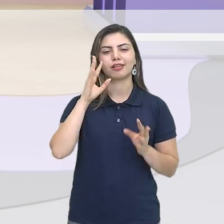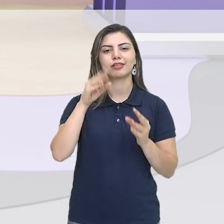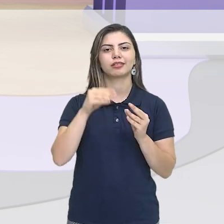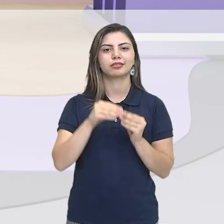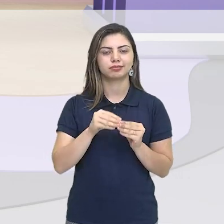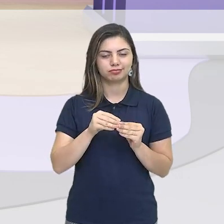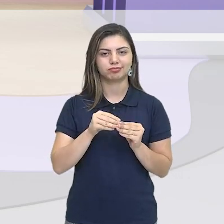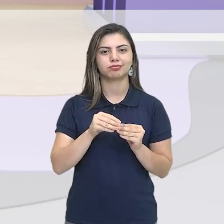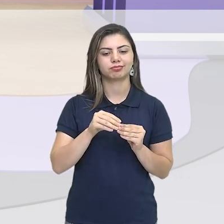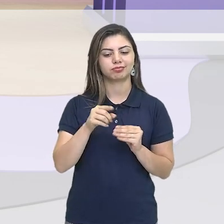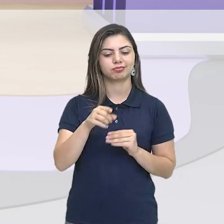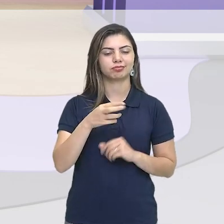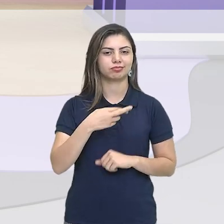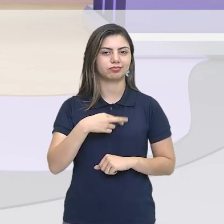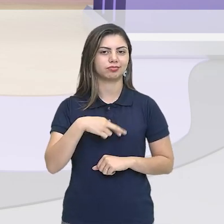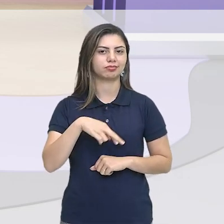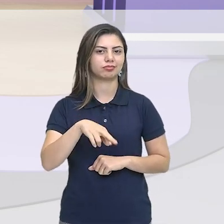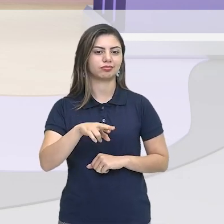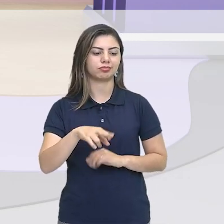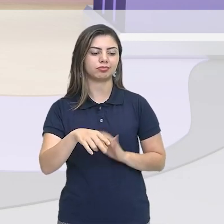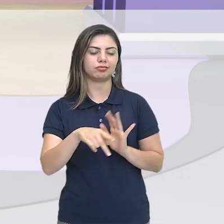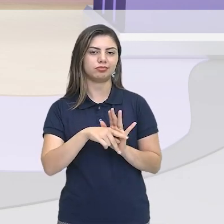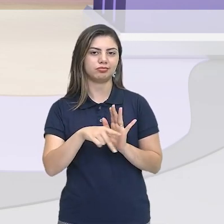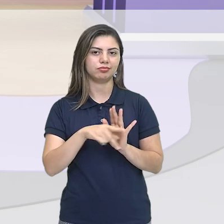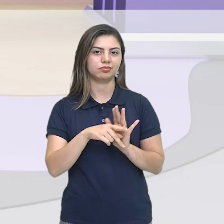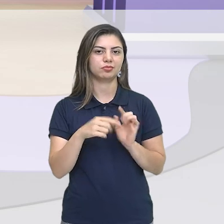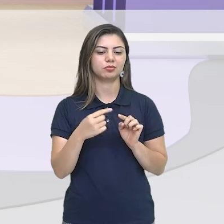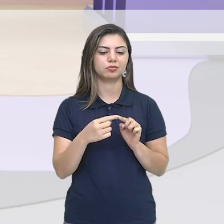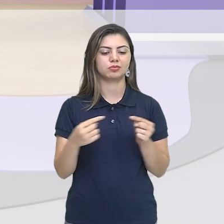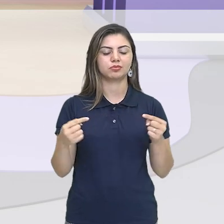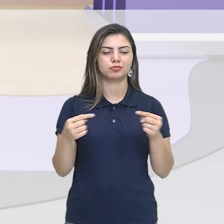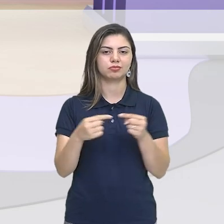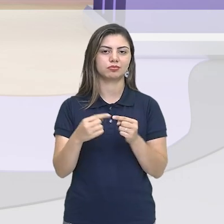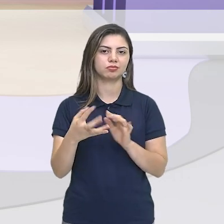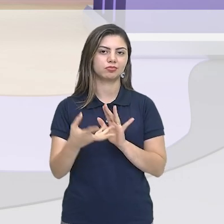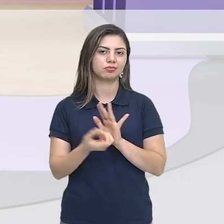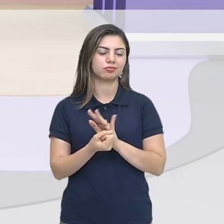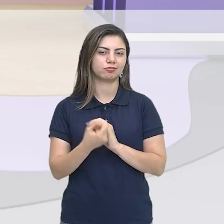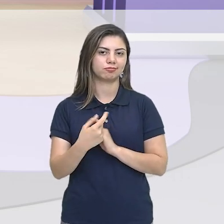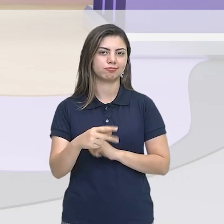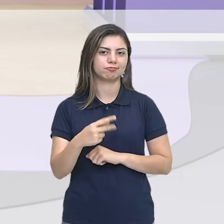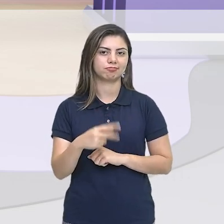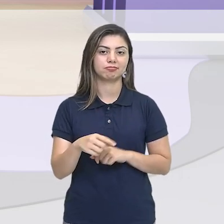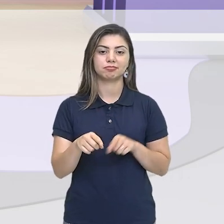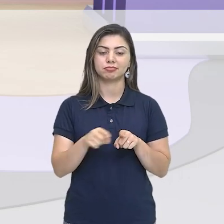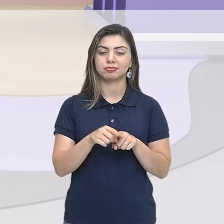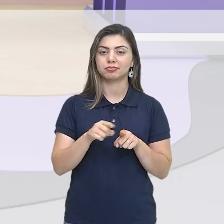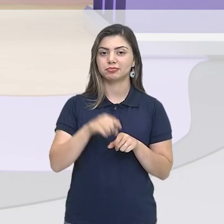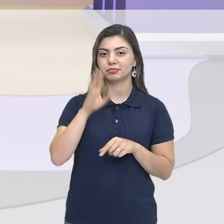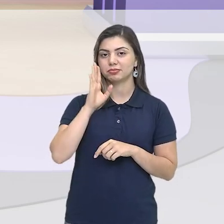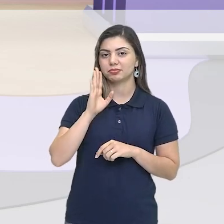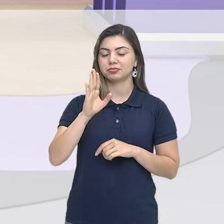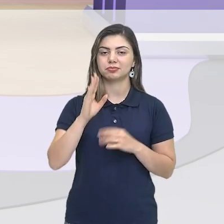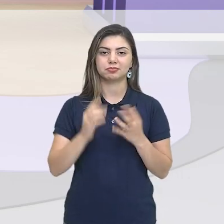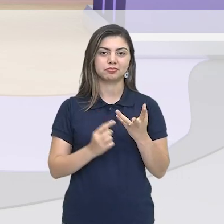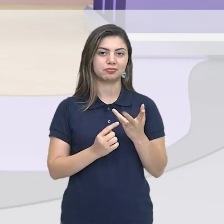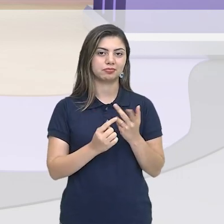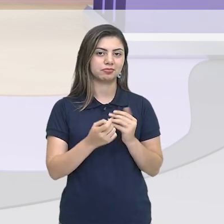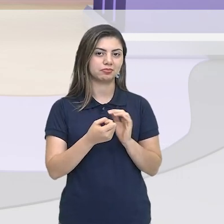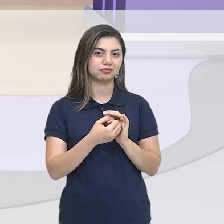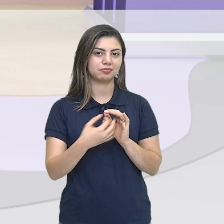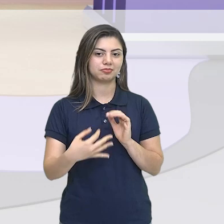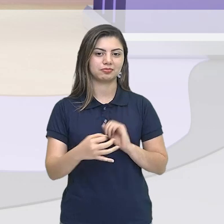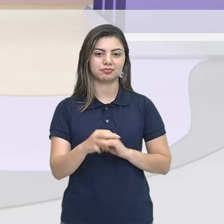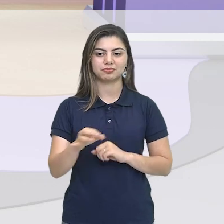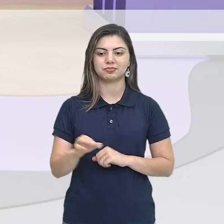nos lembramos da religião, daquela determinada religião e dos seus principais